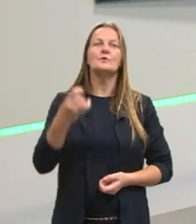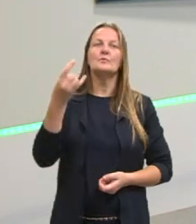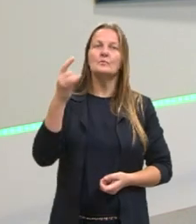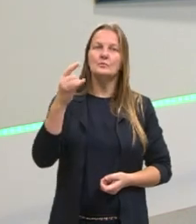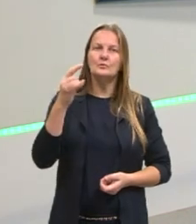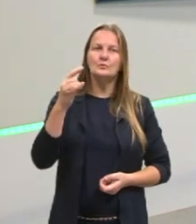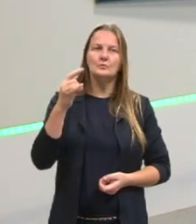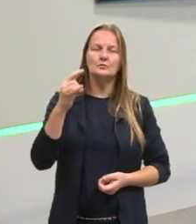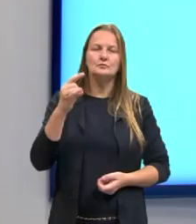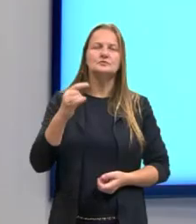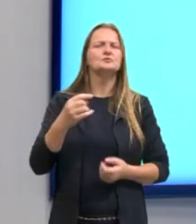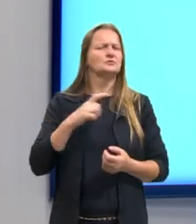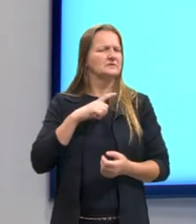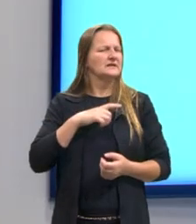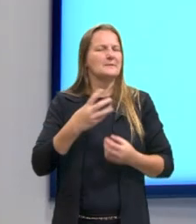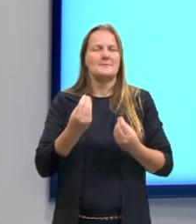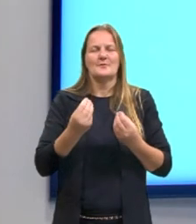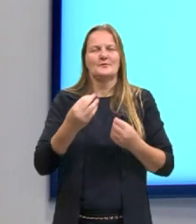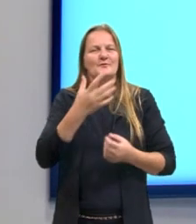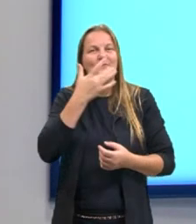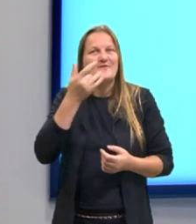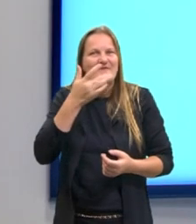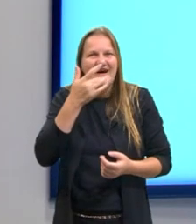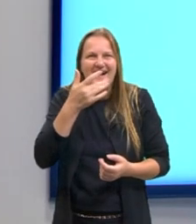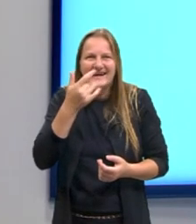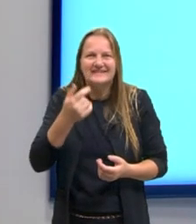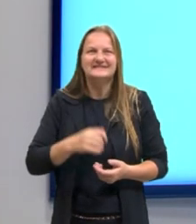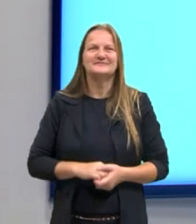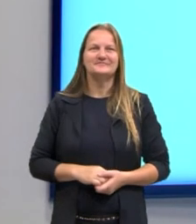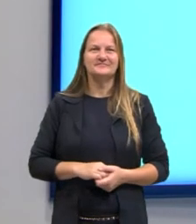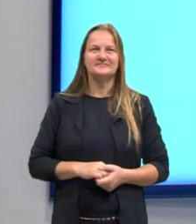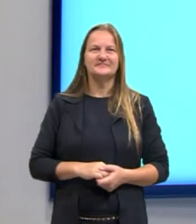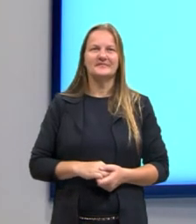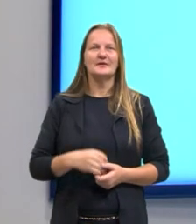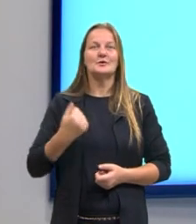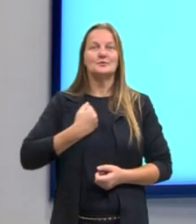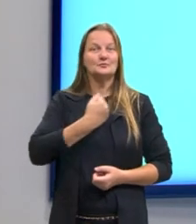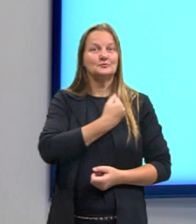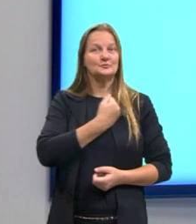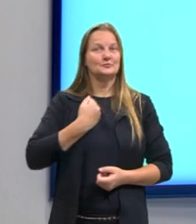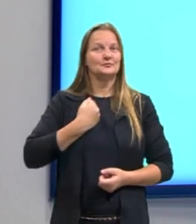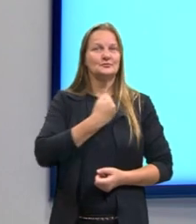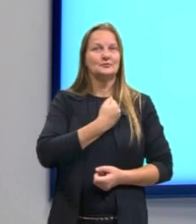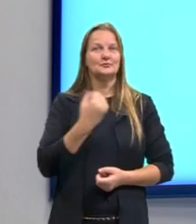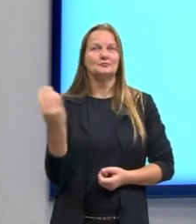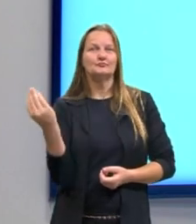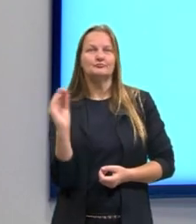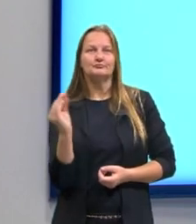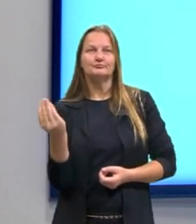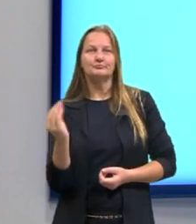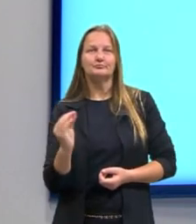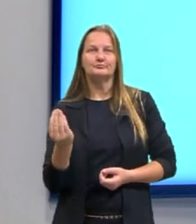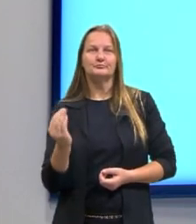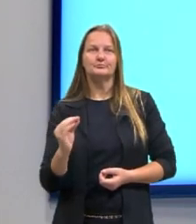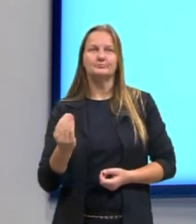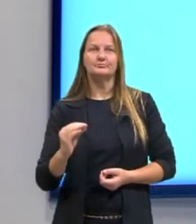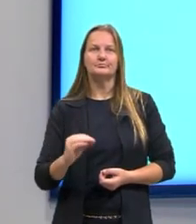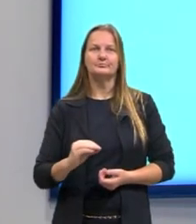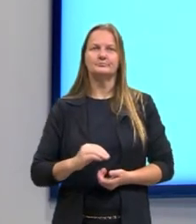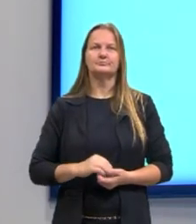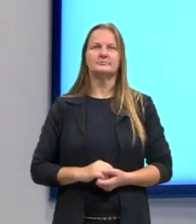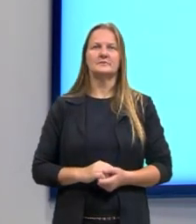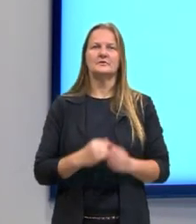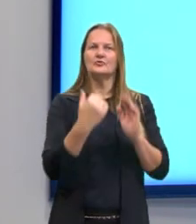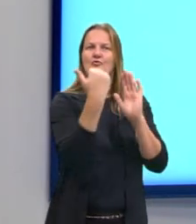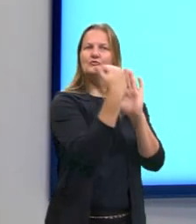que é o mais comum e o mais fácil, inclusive, é enumerando, ou seja, a enumeração dos elementos, que consiste numa